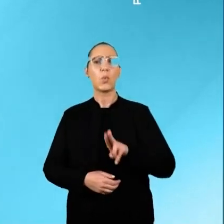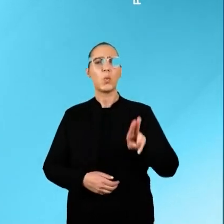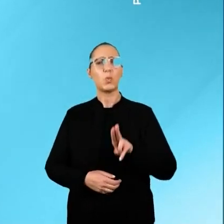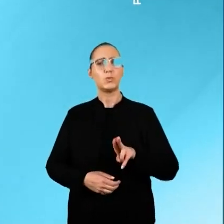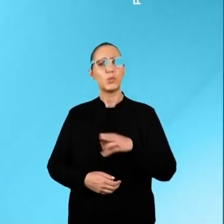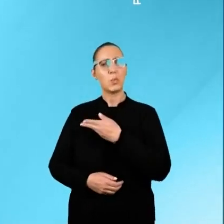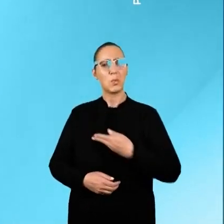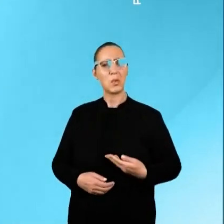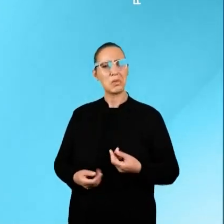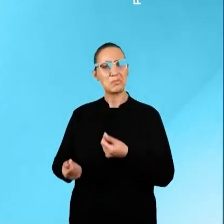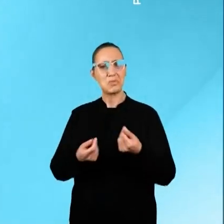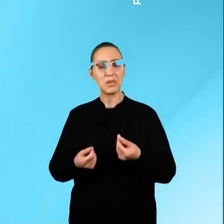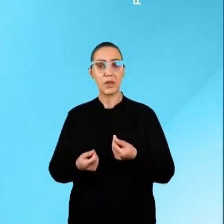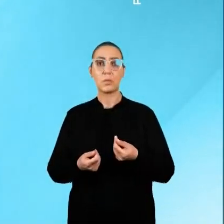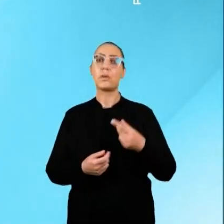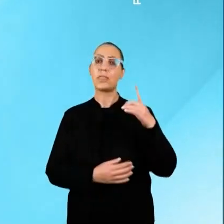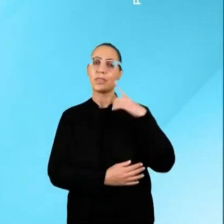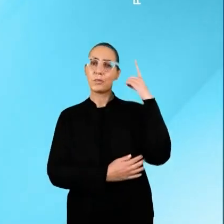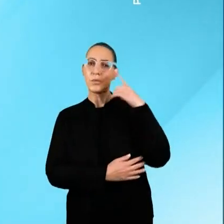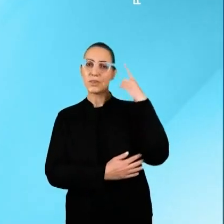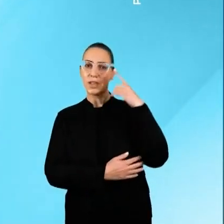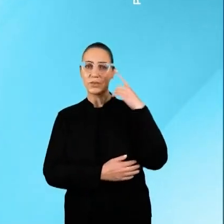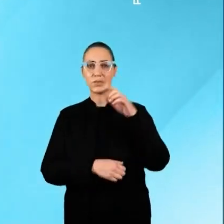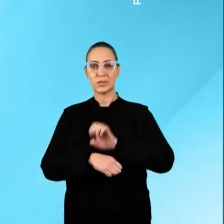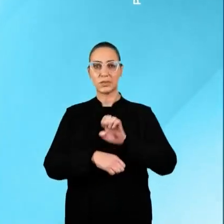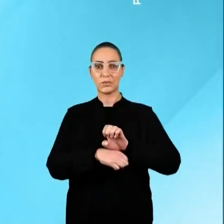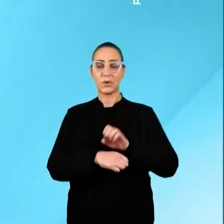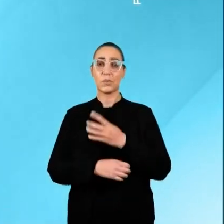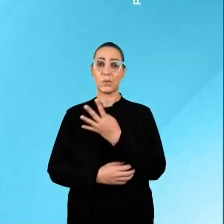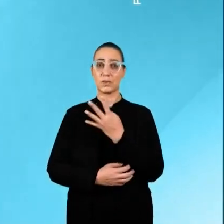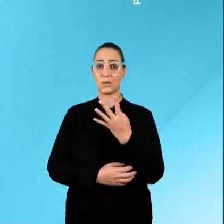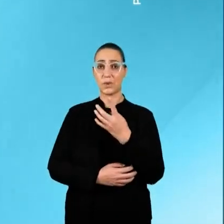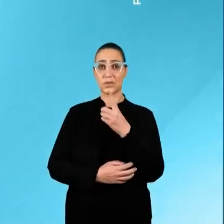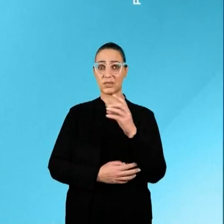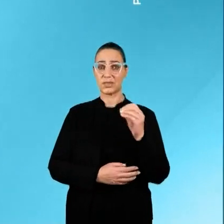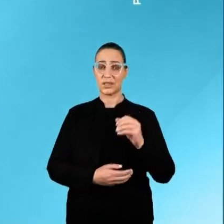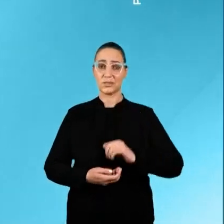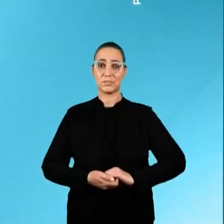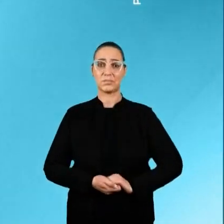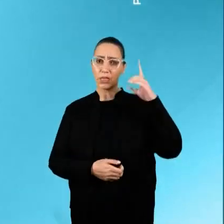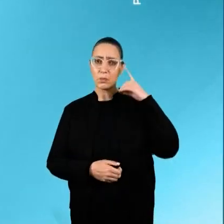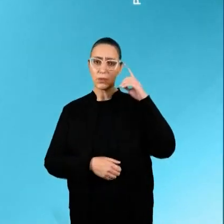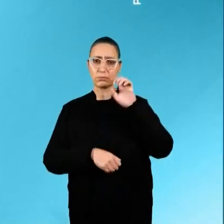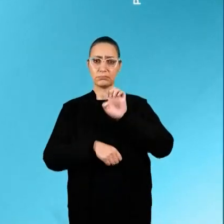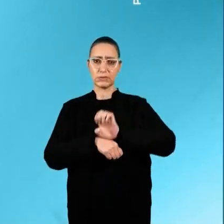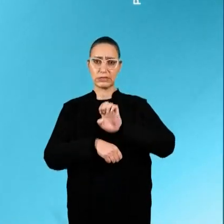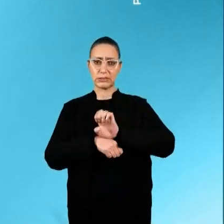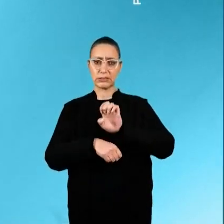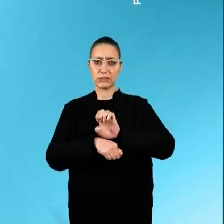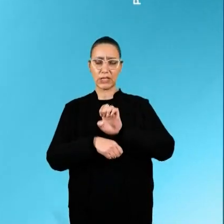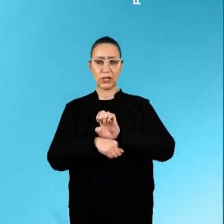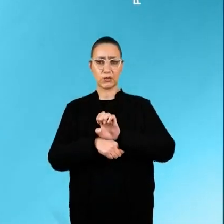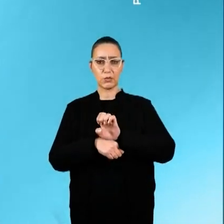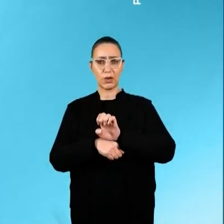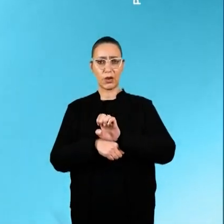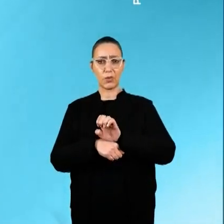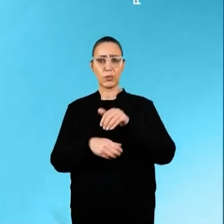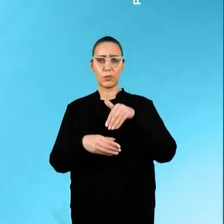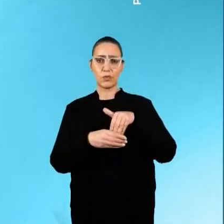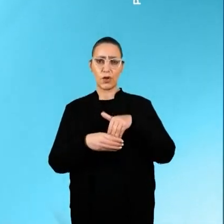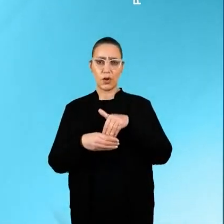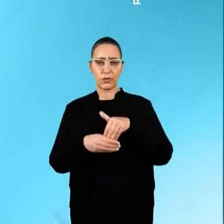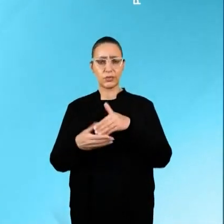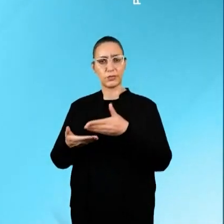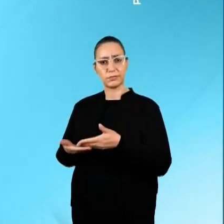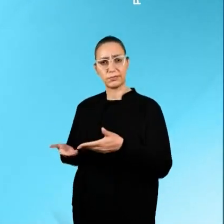políticos e pelo rigor no uso do dinheiro público. Para deputado estadual, Júlio Lamin, 44100. Deputado estadual Geniele Moncorvo,